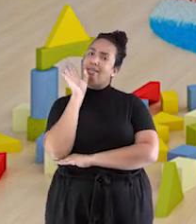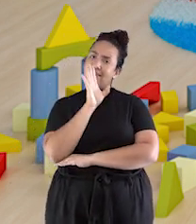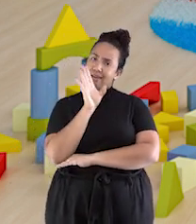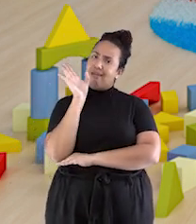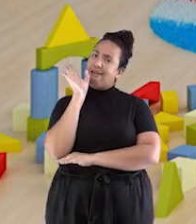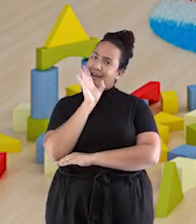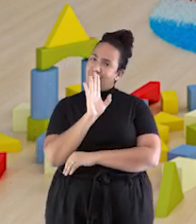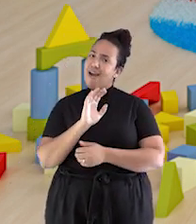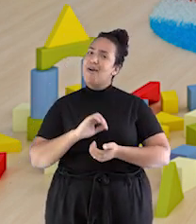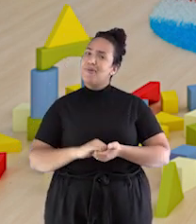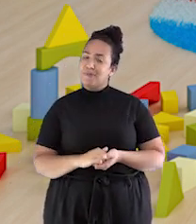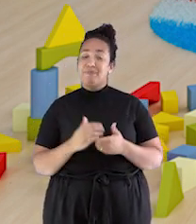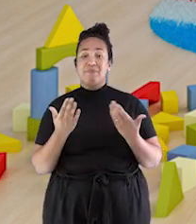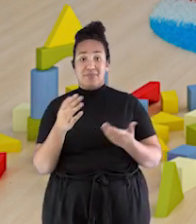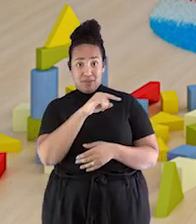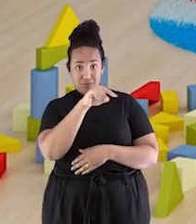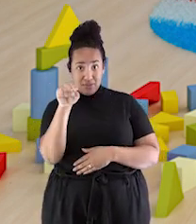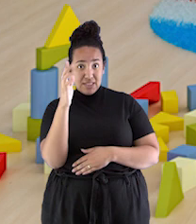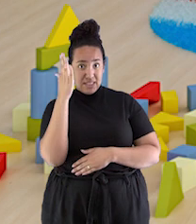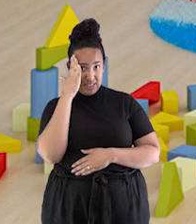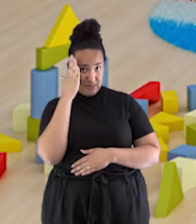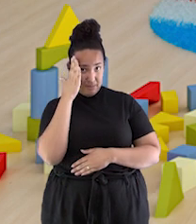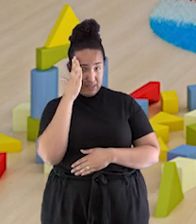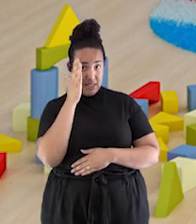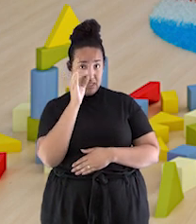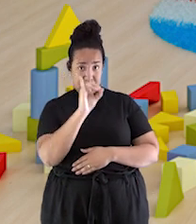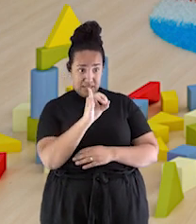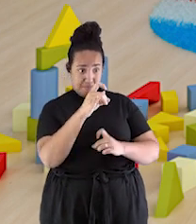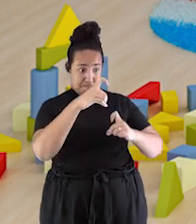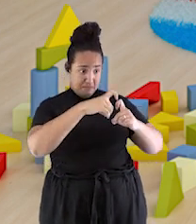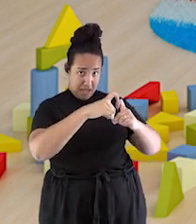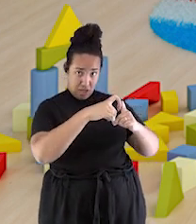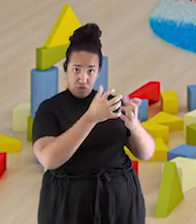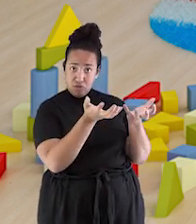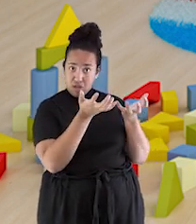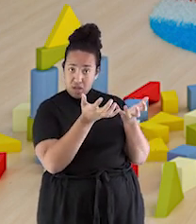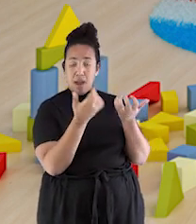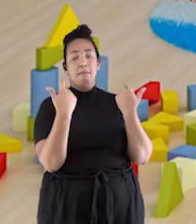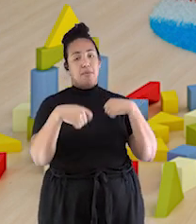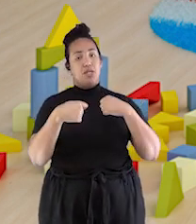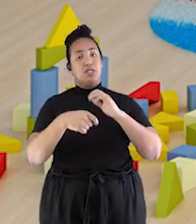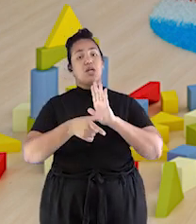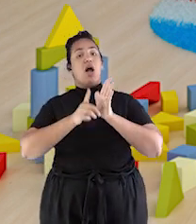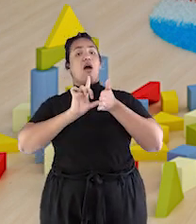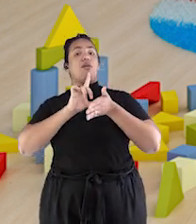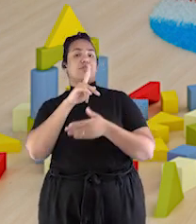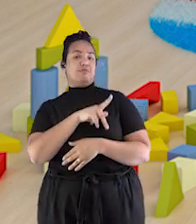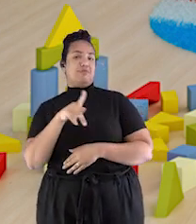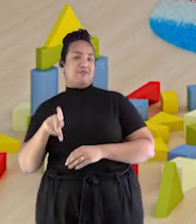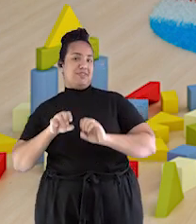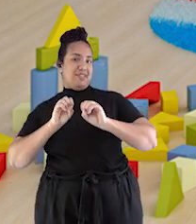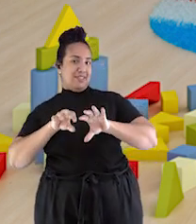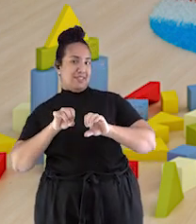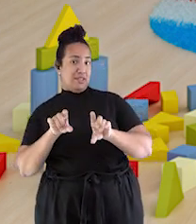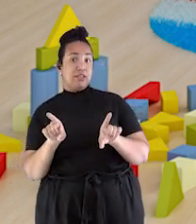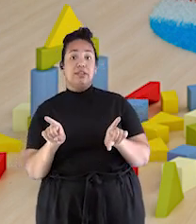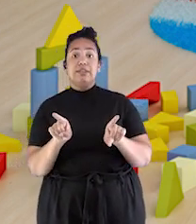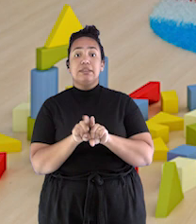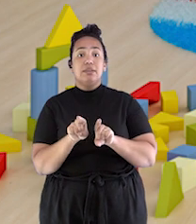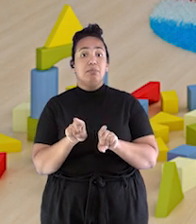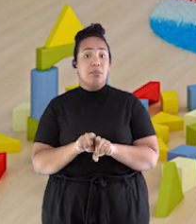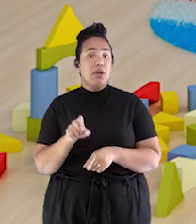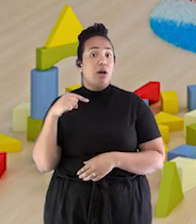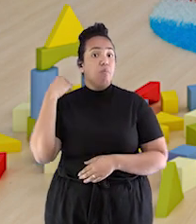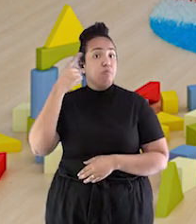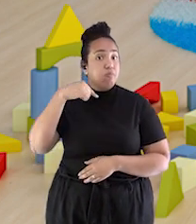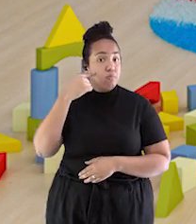Que legal! Você sabia que para ser médico você precisa de um professor? Para ser um advogado você também